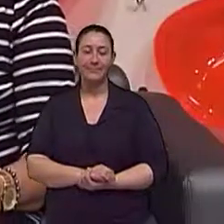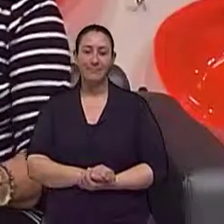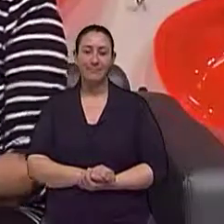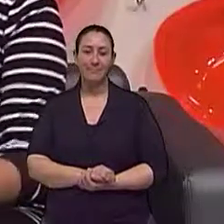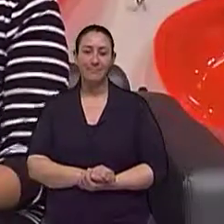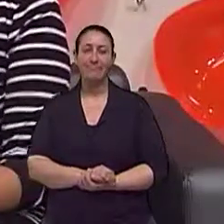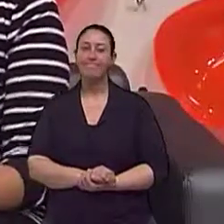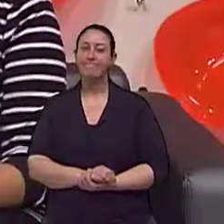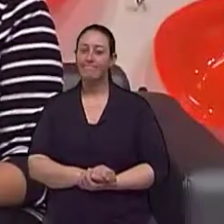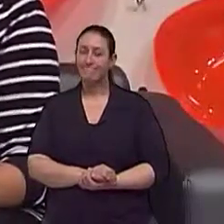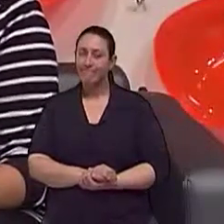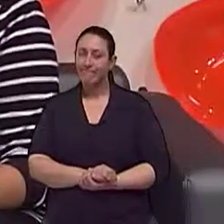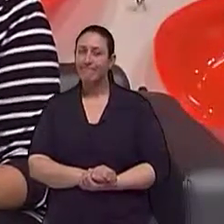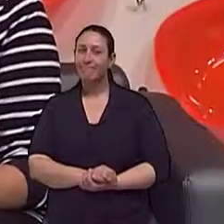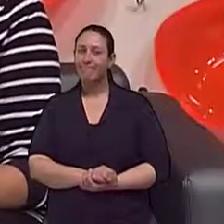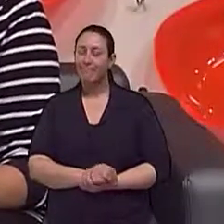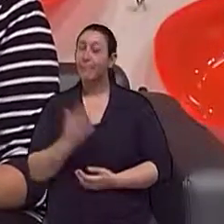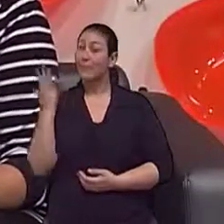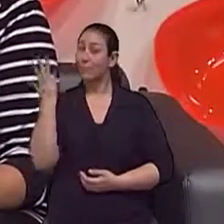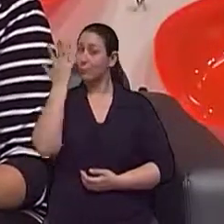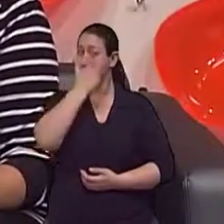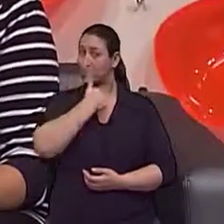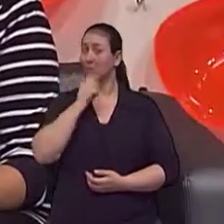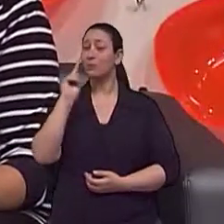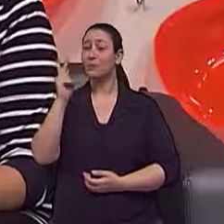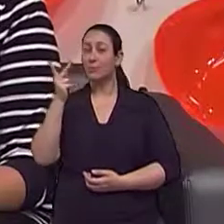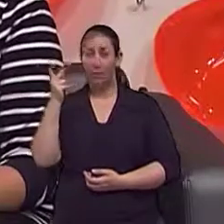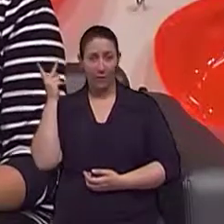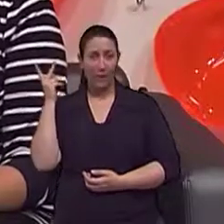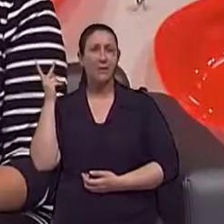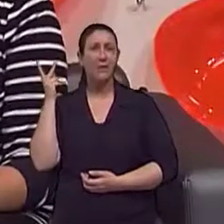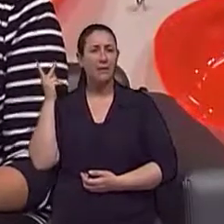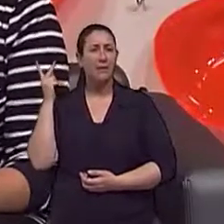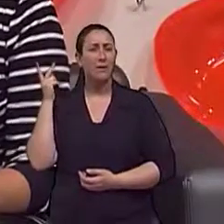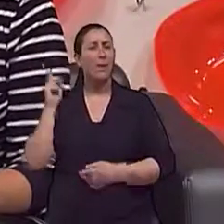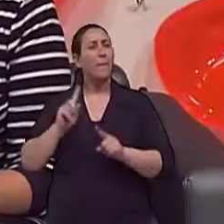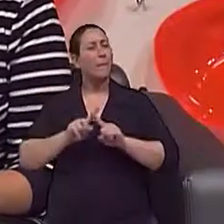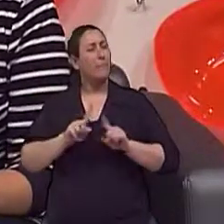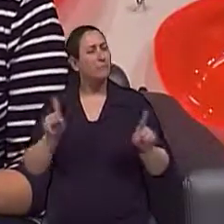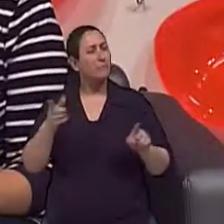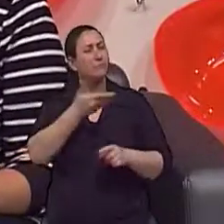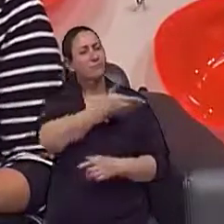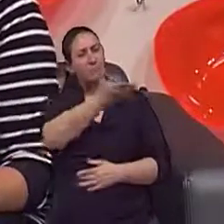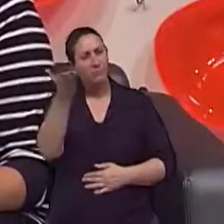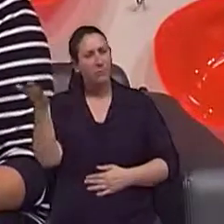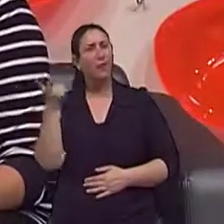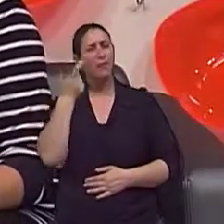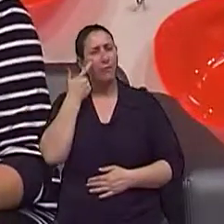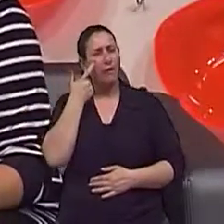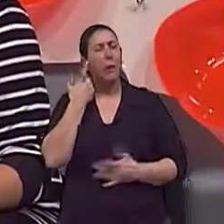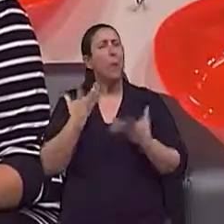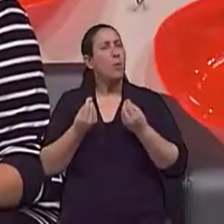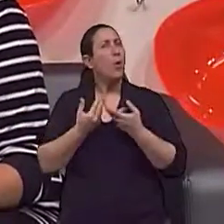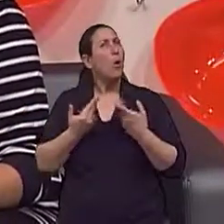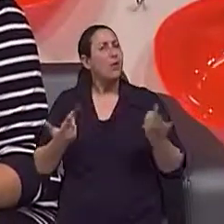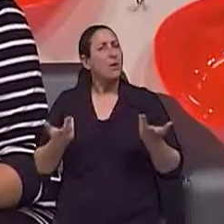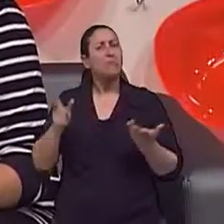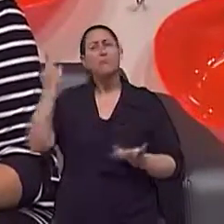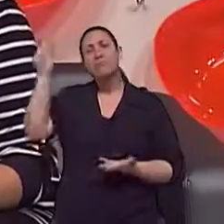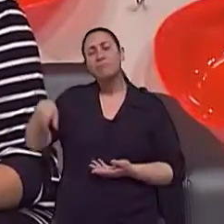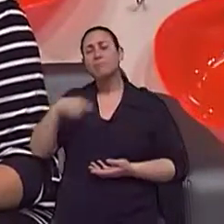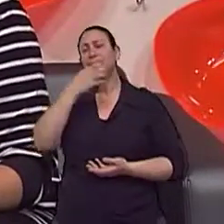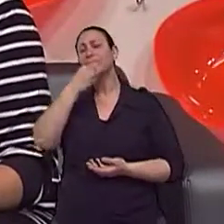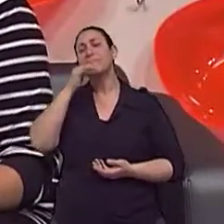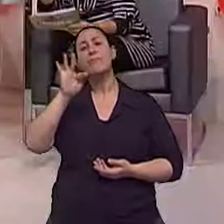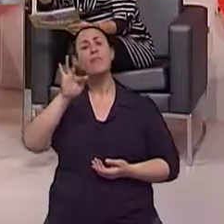Olha que bela história né claro foi condensado aí mas tem muitas coisas que a gente podia pegar na história do seu